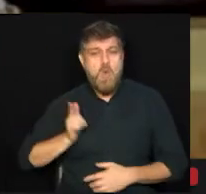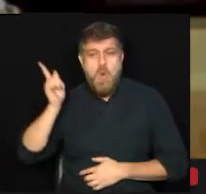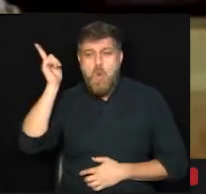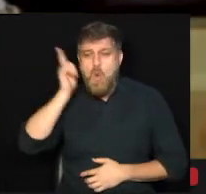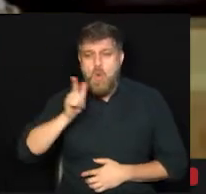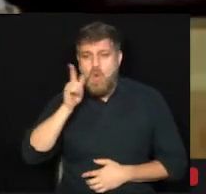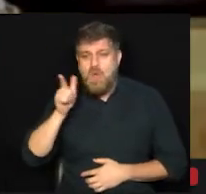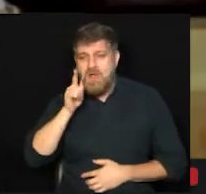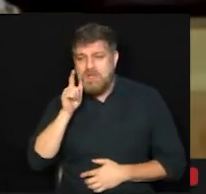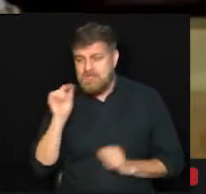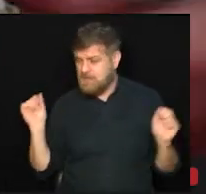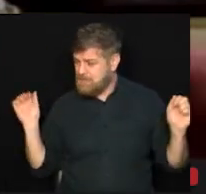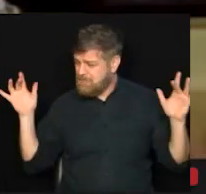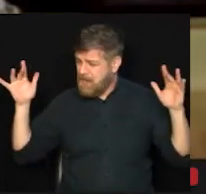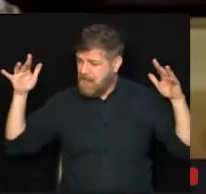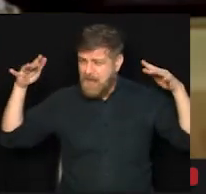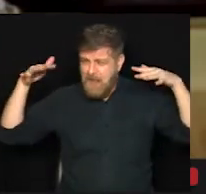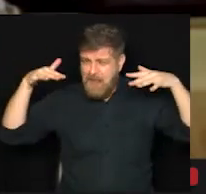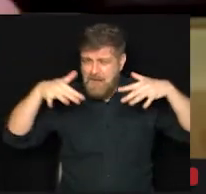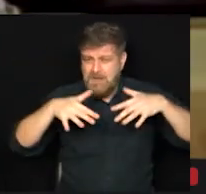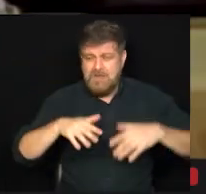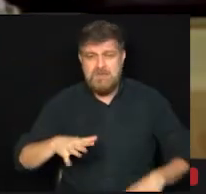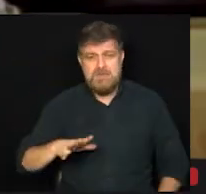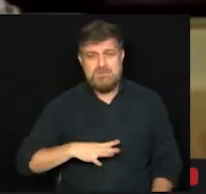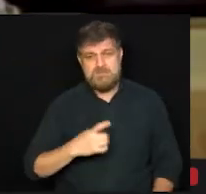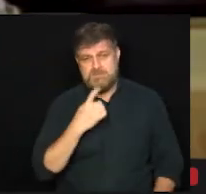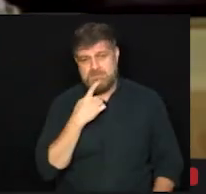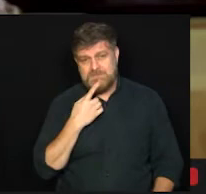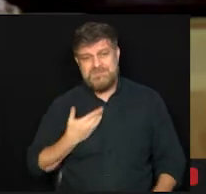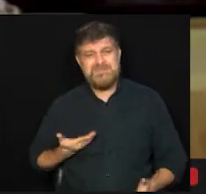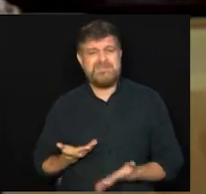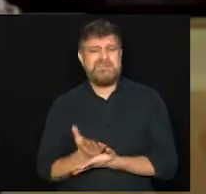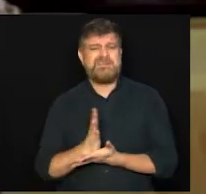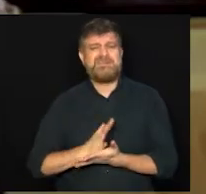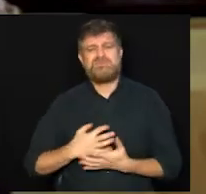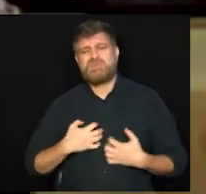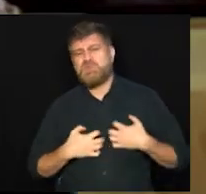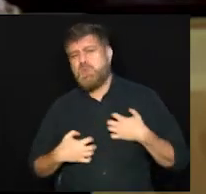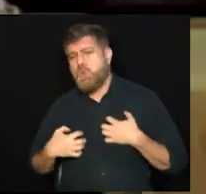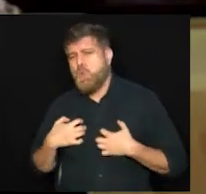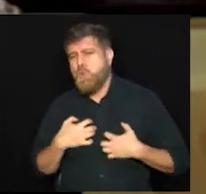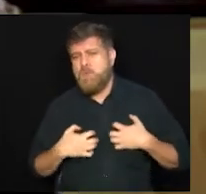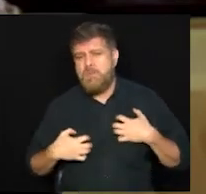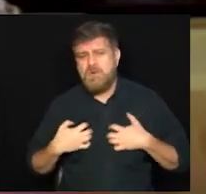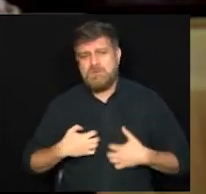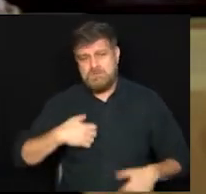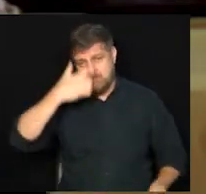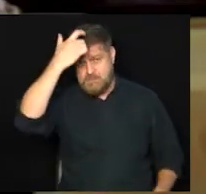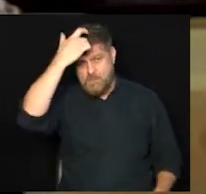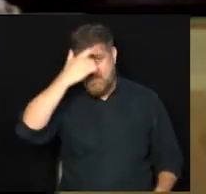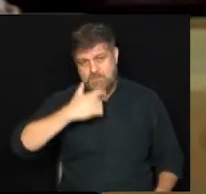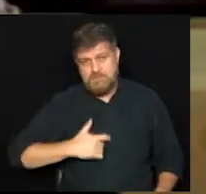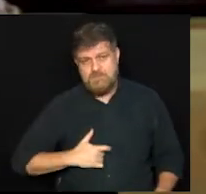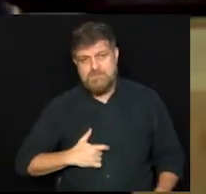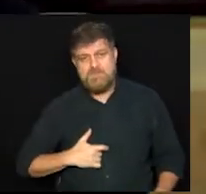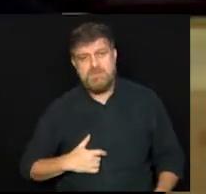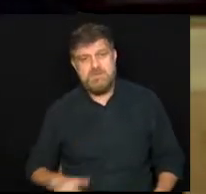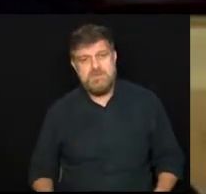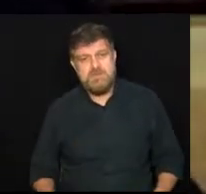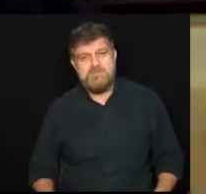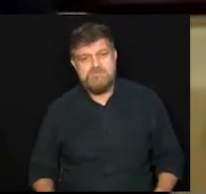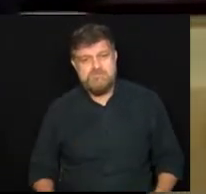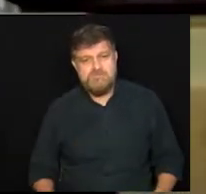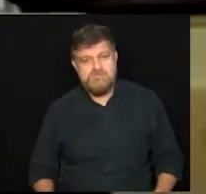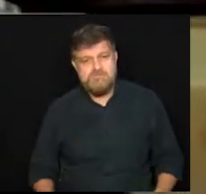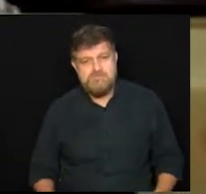nossa cidade, mas também todos os setores. Me incomoda muito ver, eu sou do proletário,